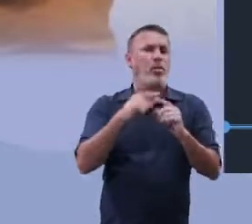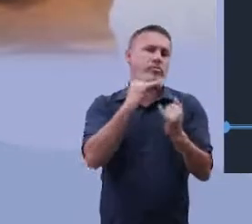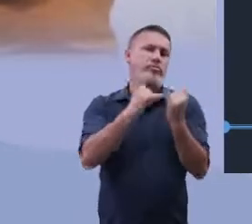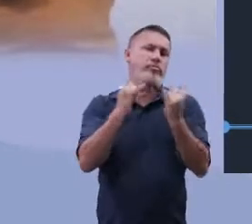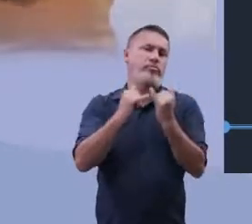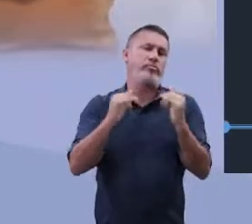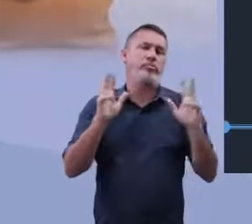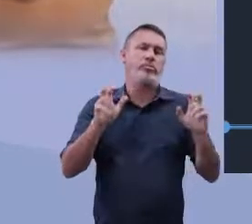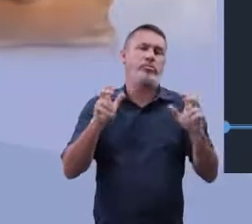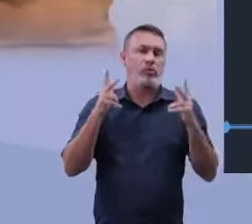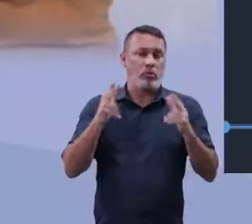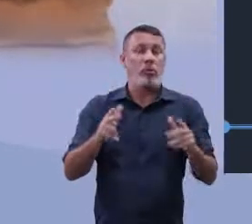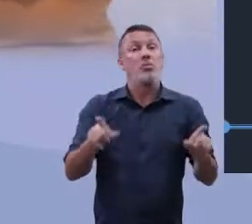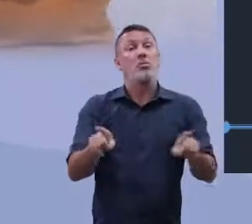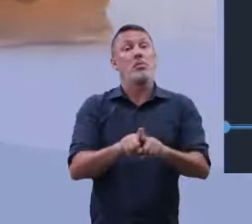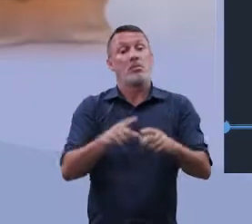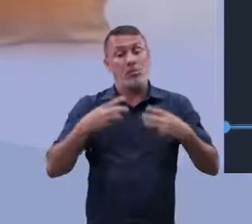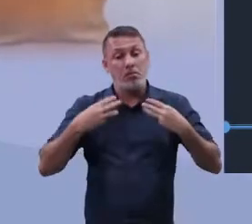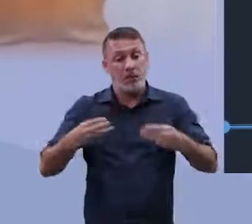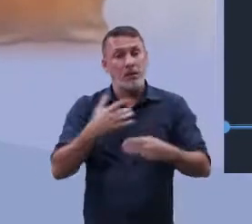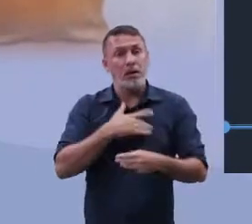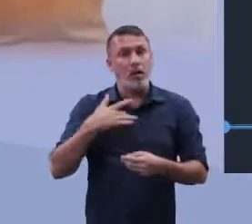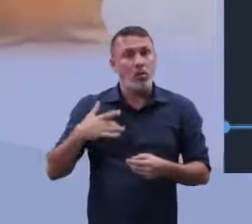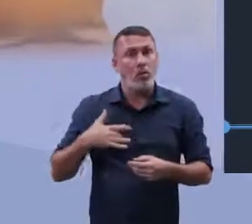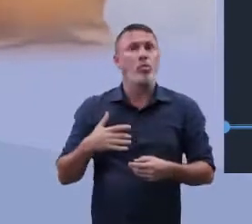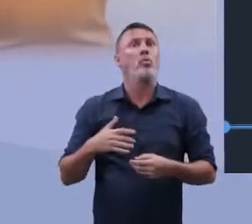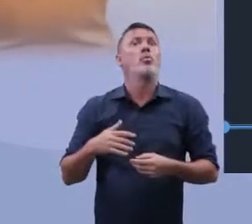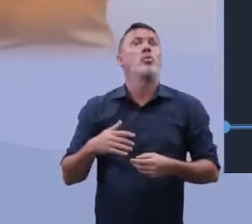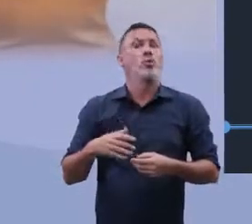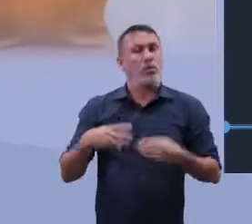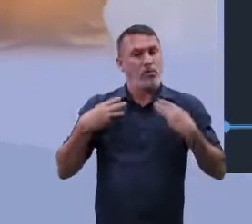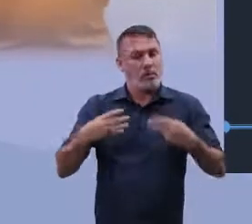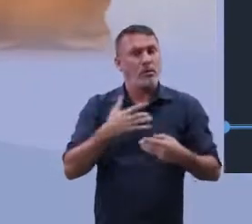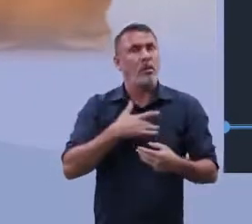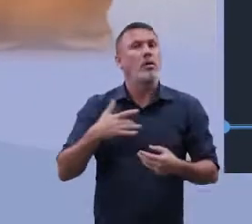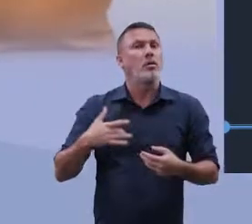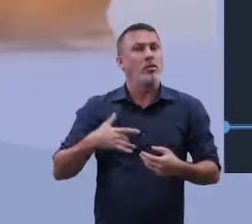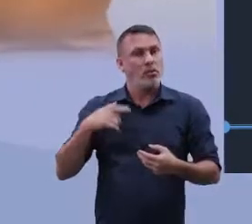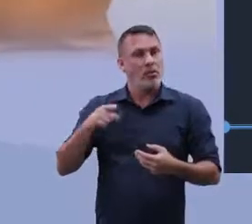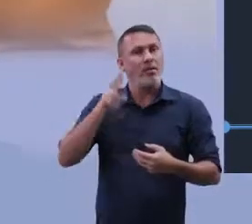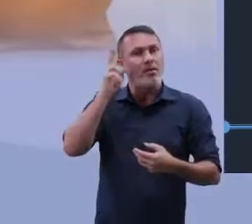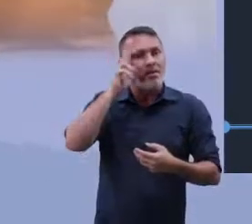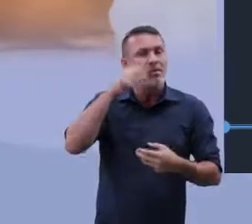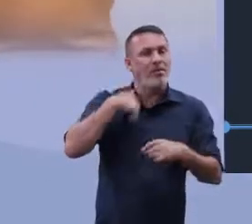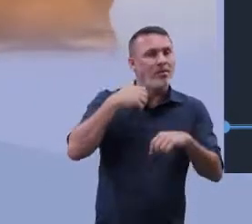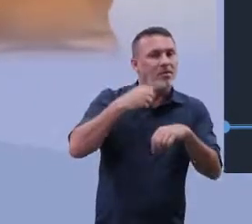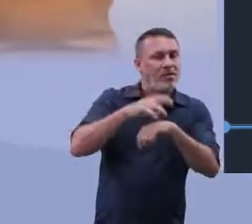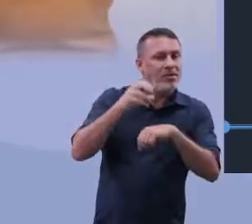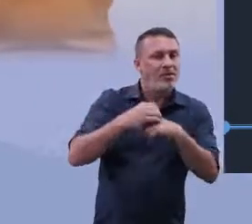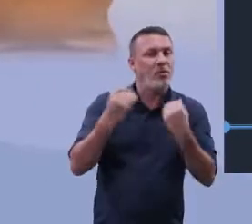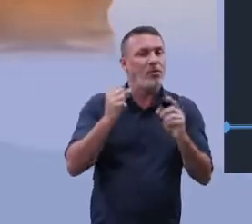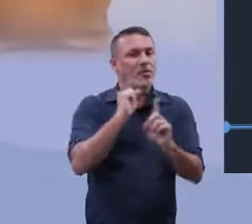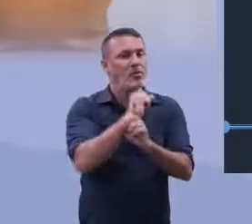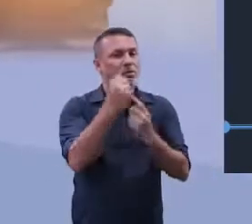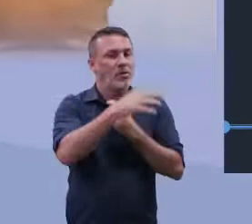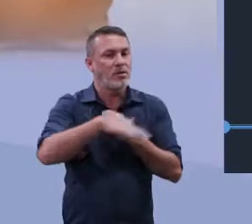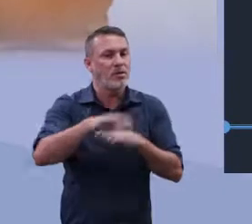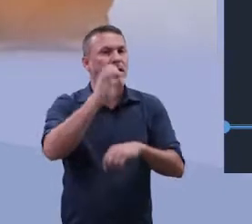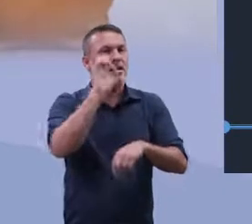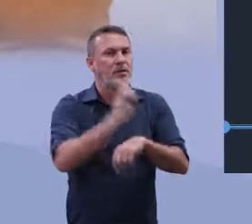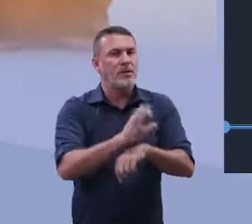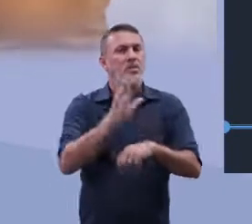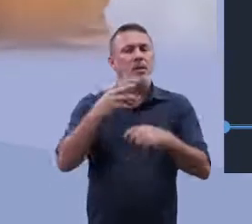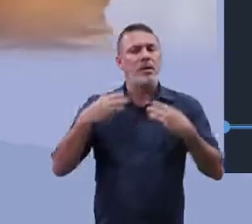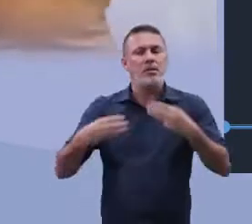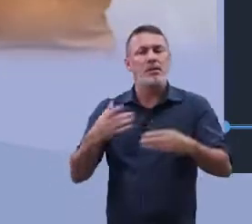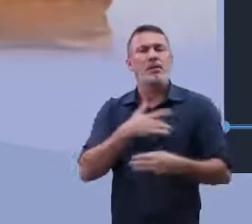eixo temático, e como que o Ministério da Saúde, aquela hora nós falamos sobre as questões da sociedade e do